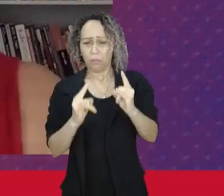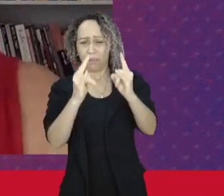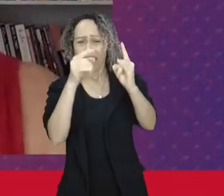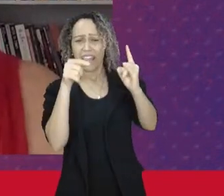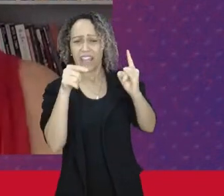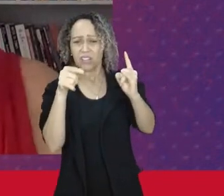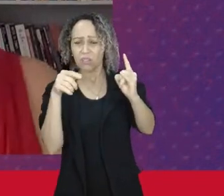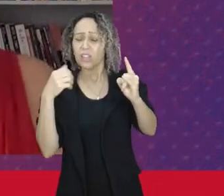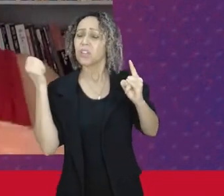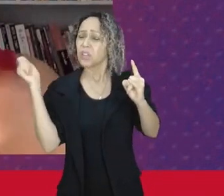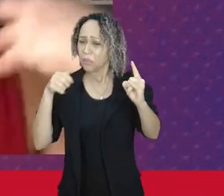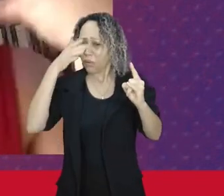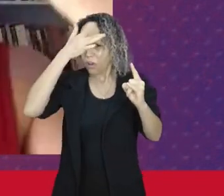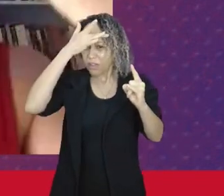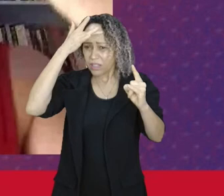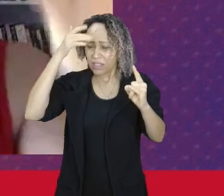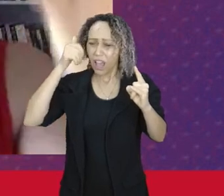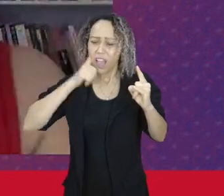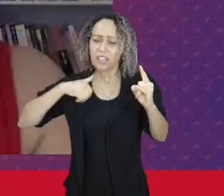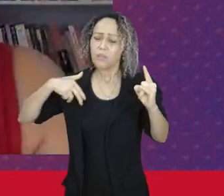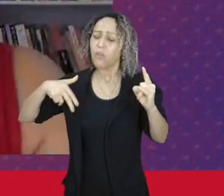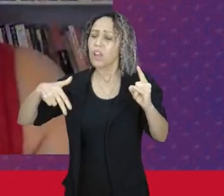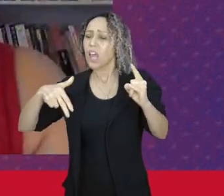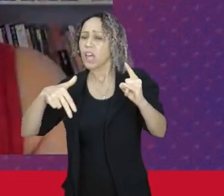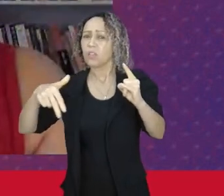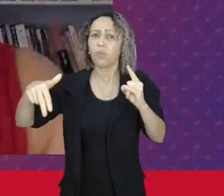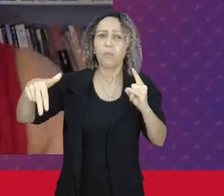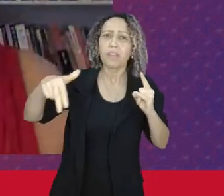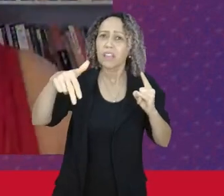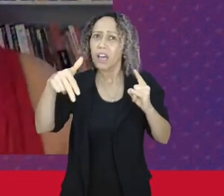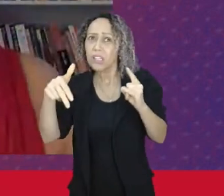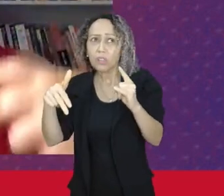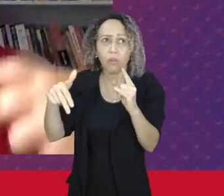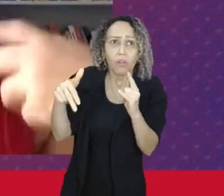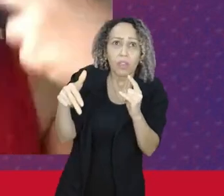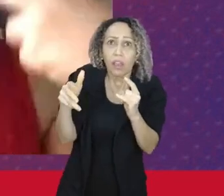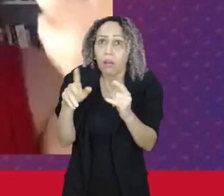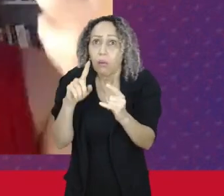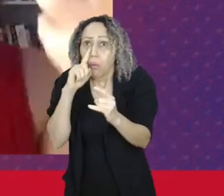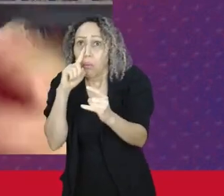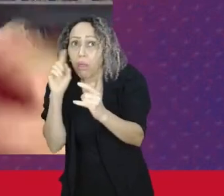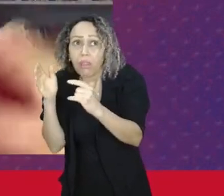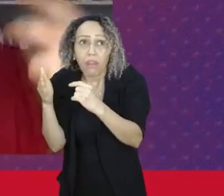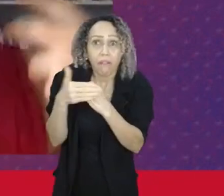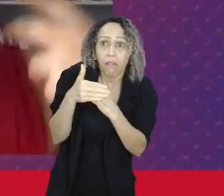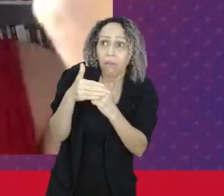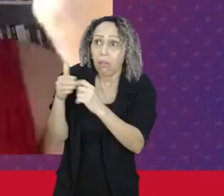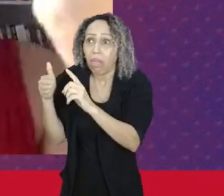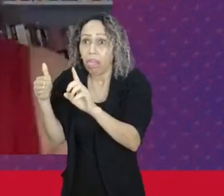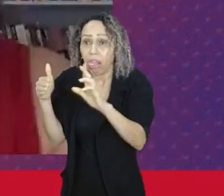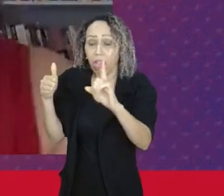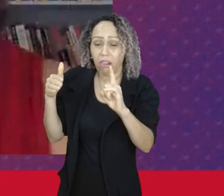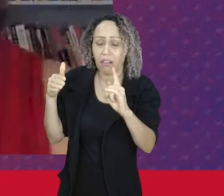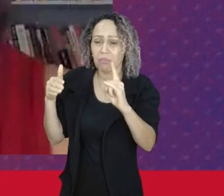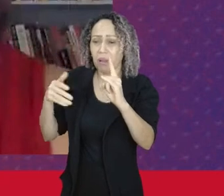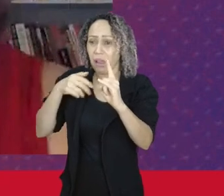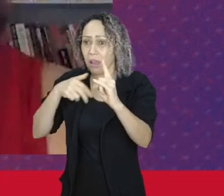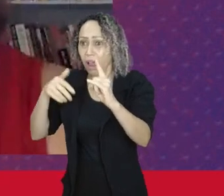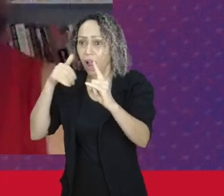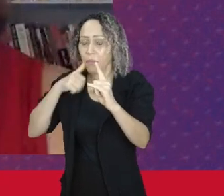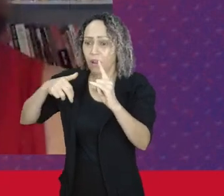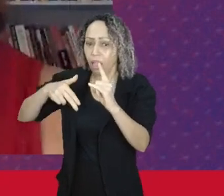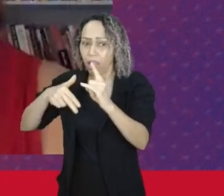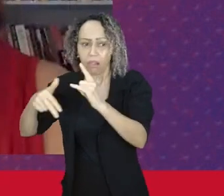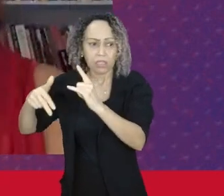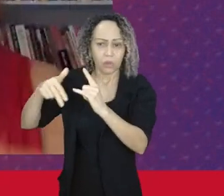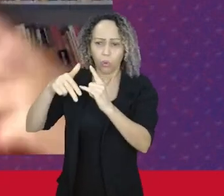que garantem que tenham olhos para ruas, né? Que isso dê segurança para a mulher andar